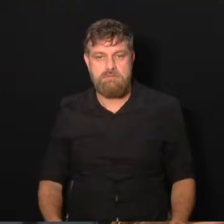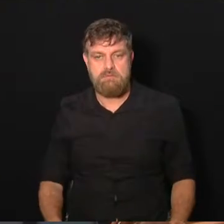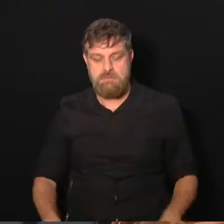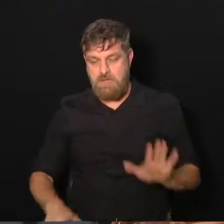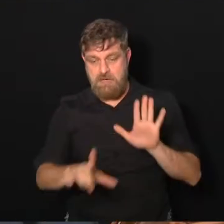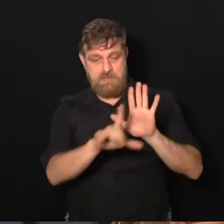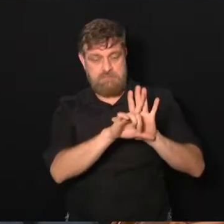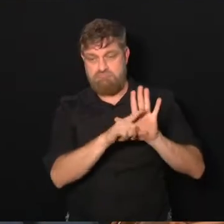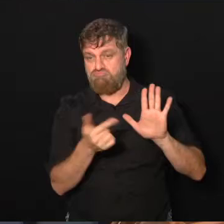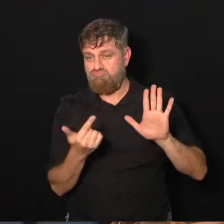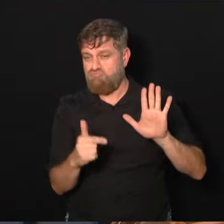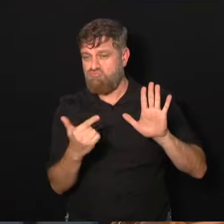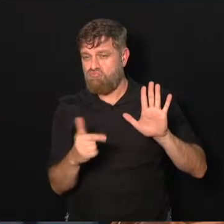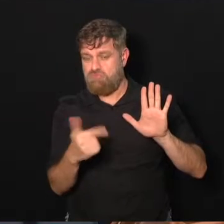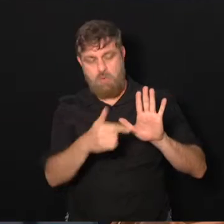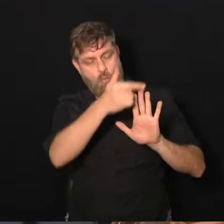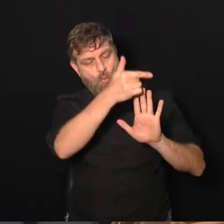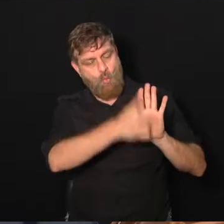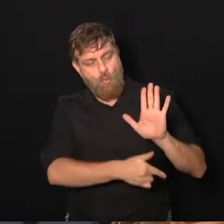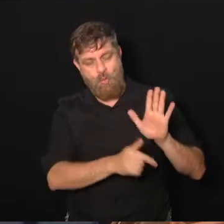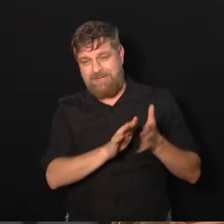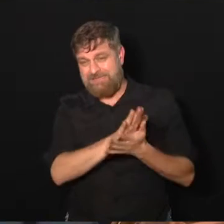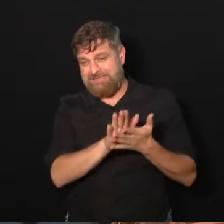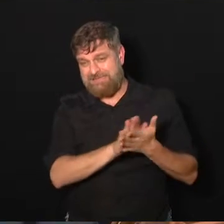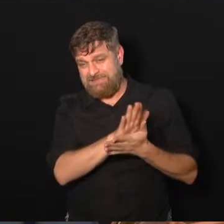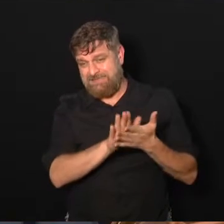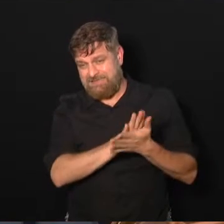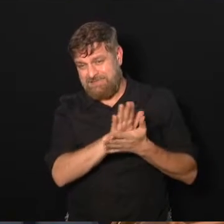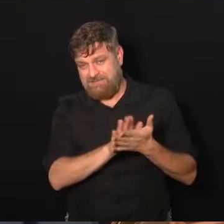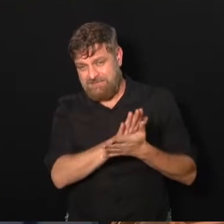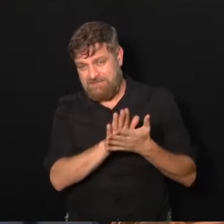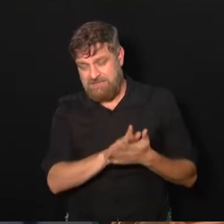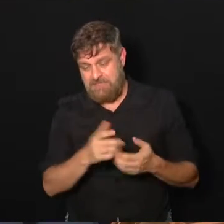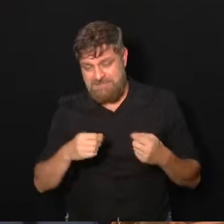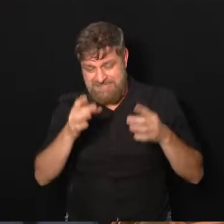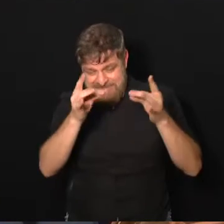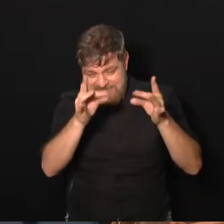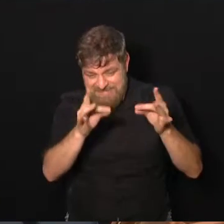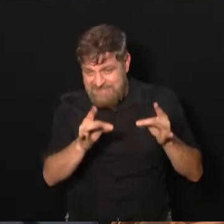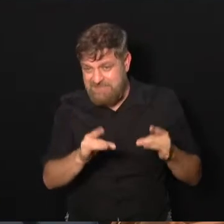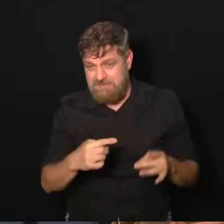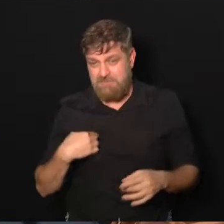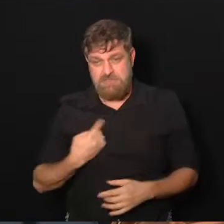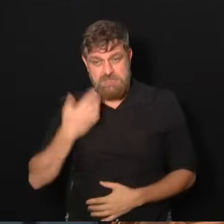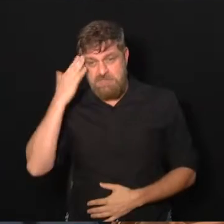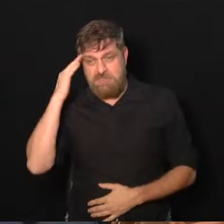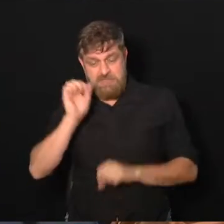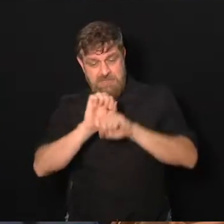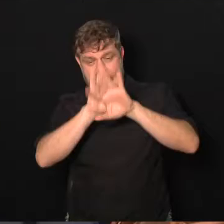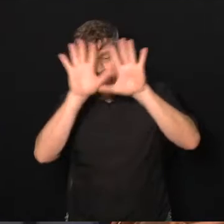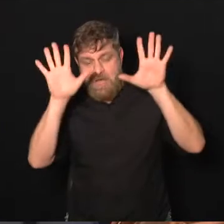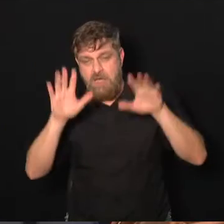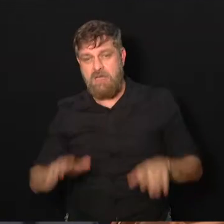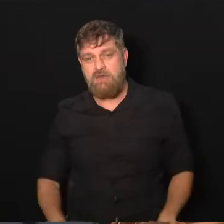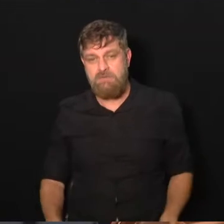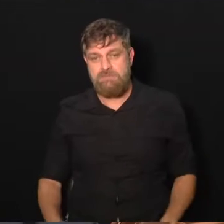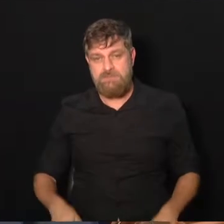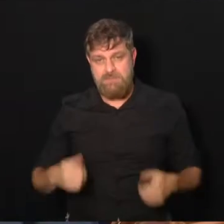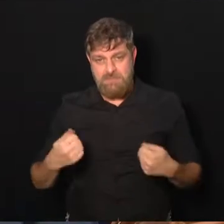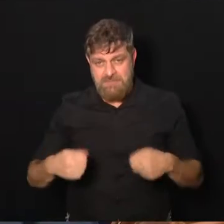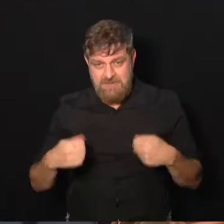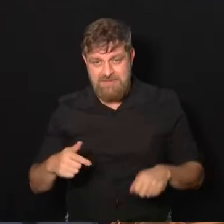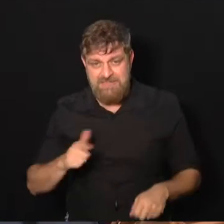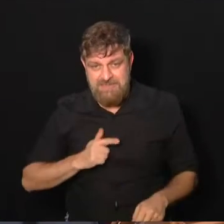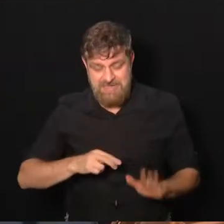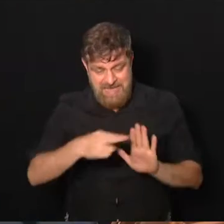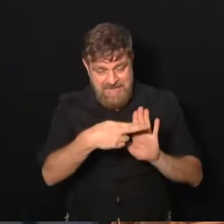uma legislação que seja bem definida com relação a isso. E regulamentar, é bom